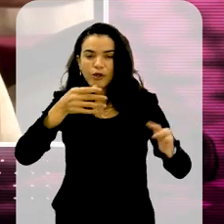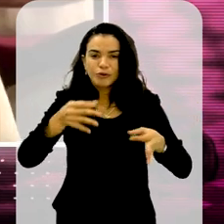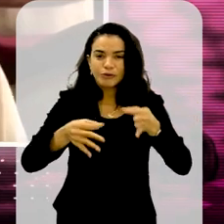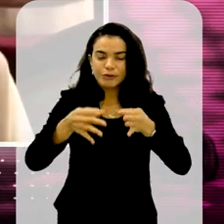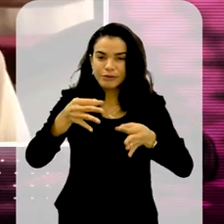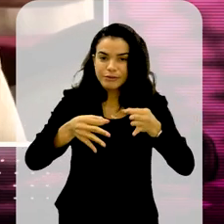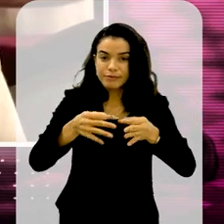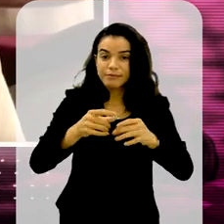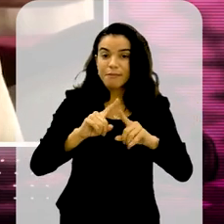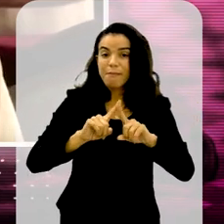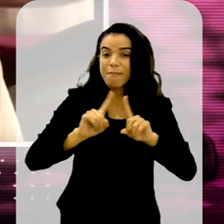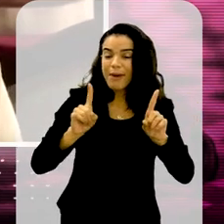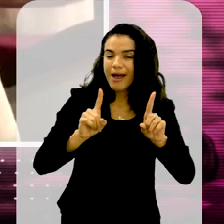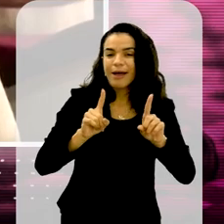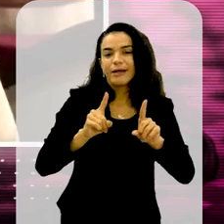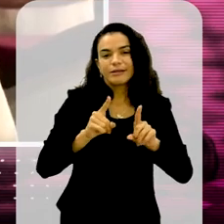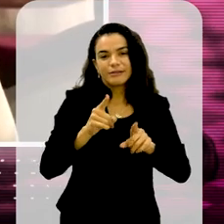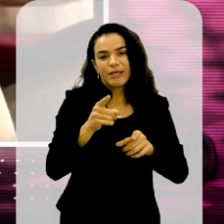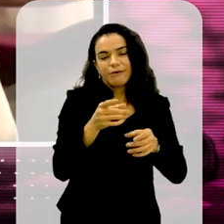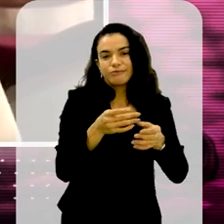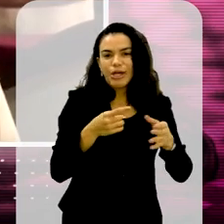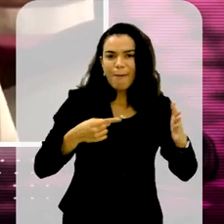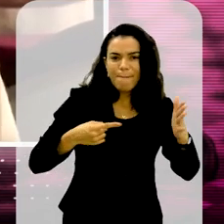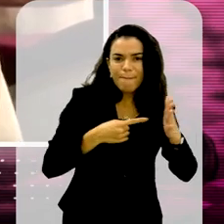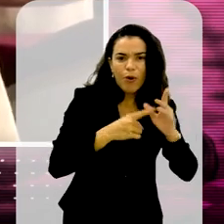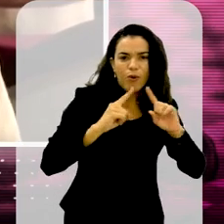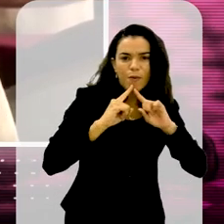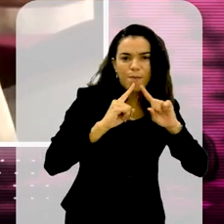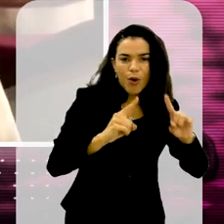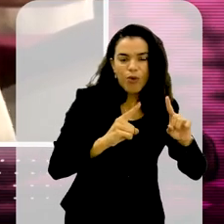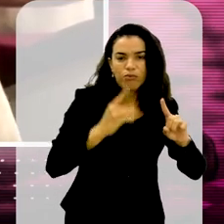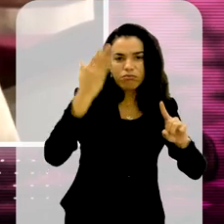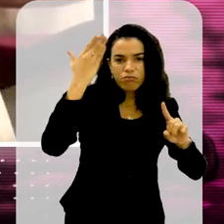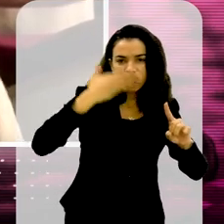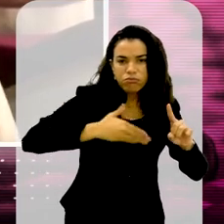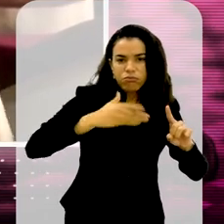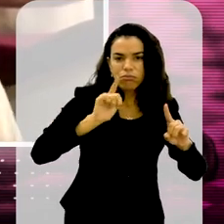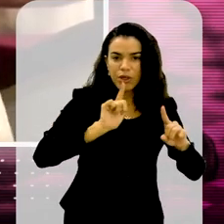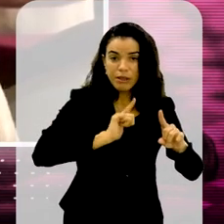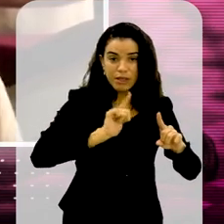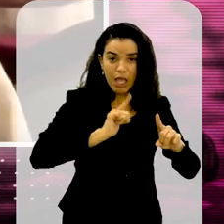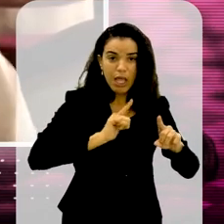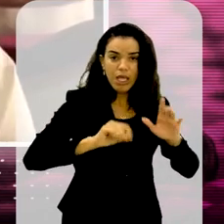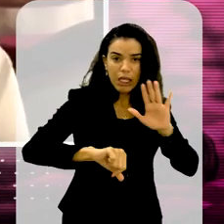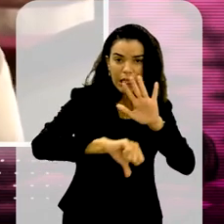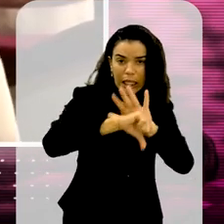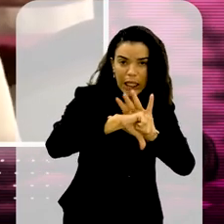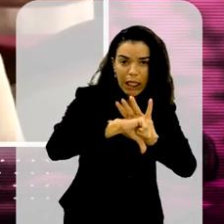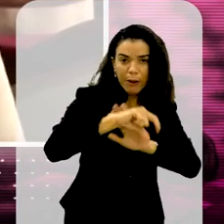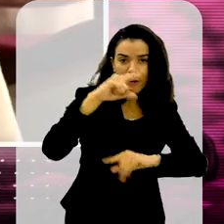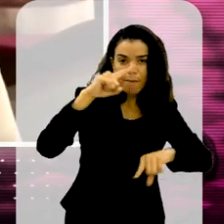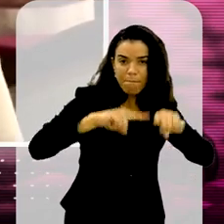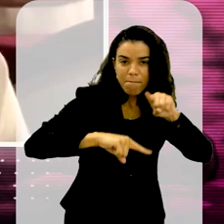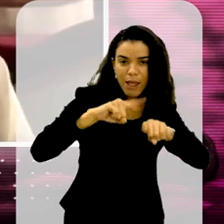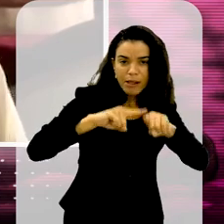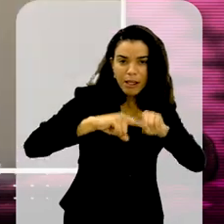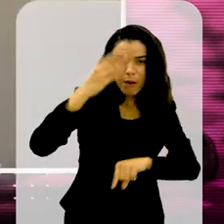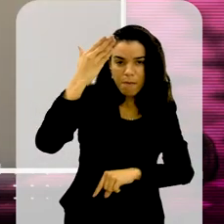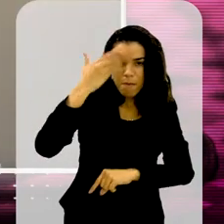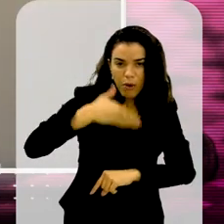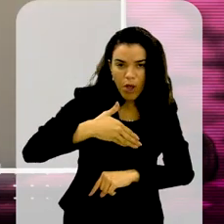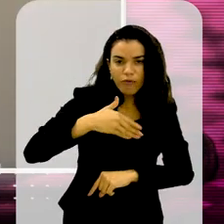judicial, mas previamente o inquérito policial relatado e ali demonstrando que existe autoria do crime, materialidade desse